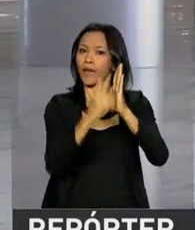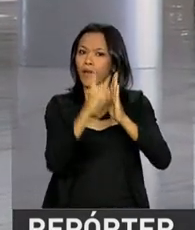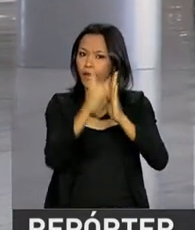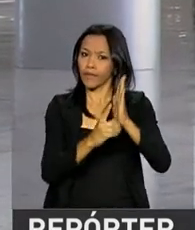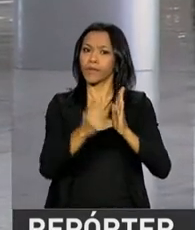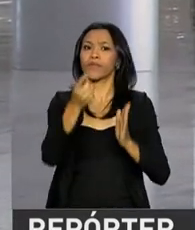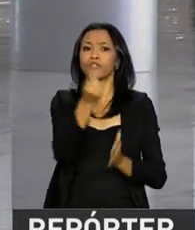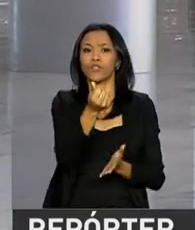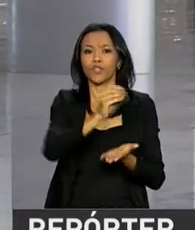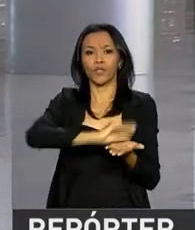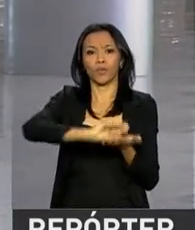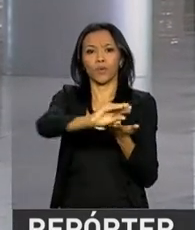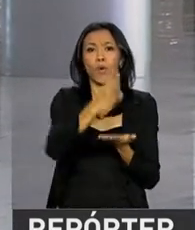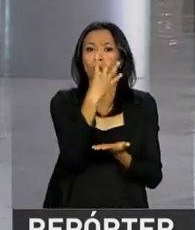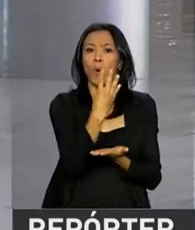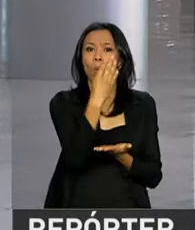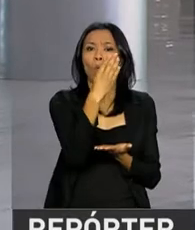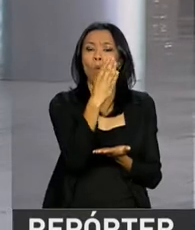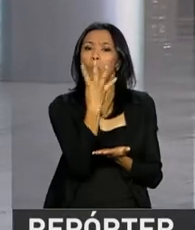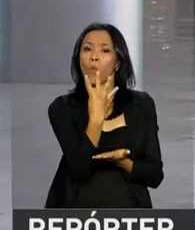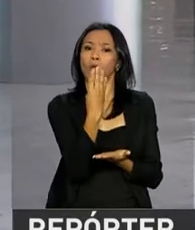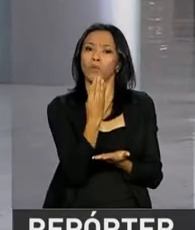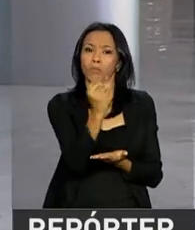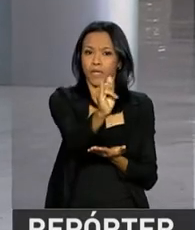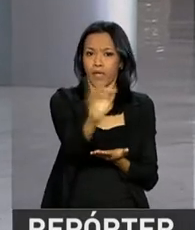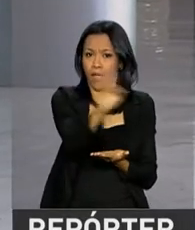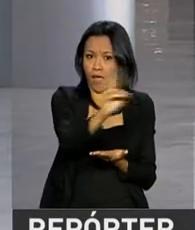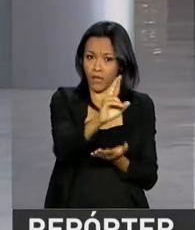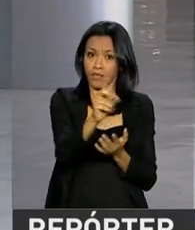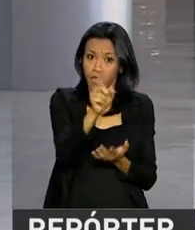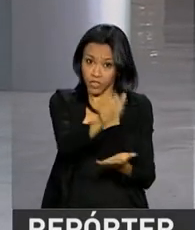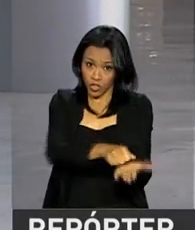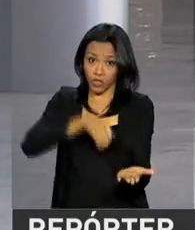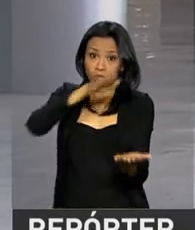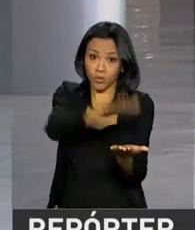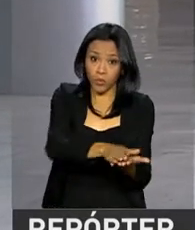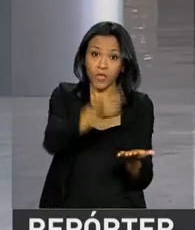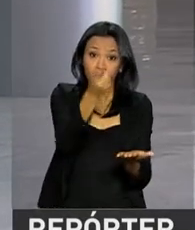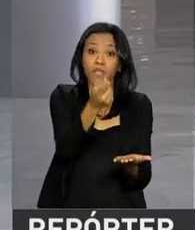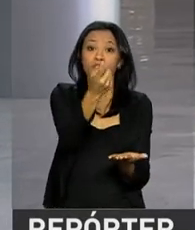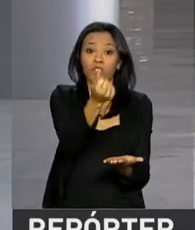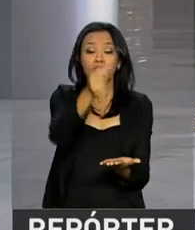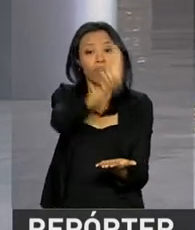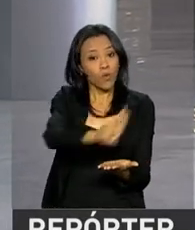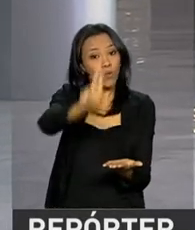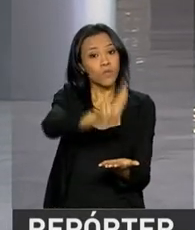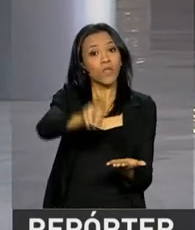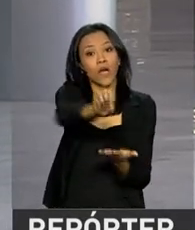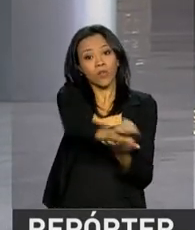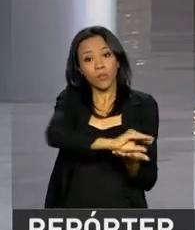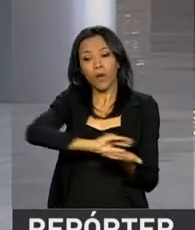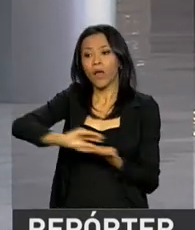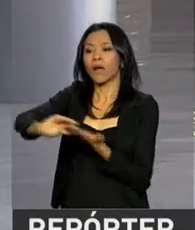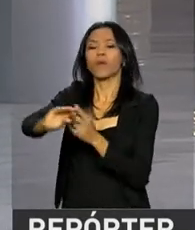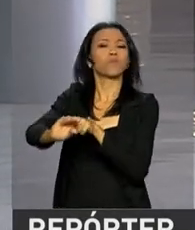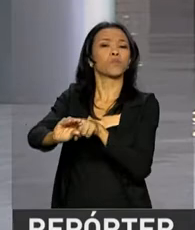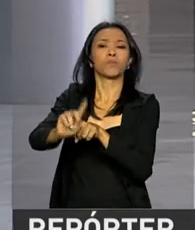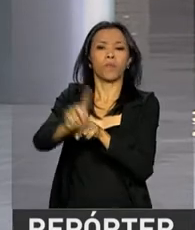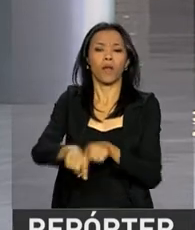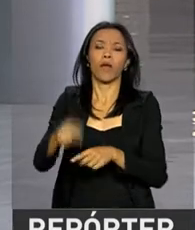de reais de multas em investimentos ambientais o anúncio foi durante a viagem do presidente